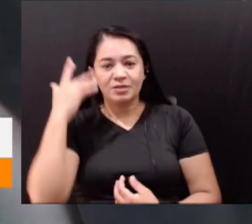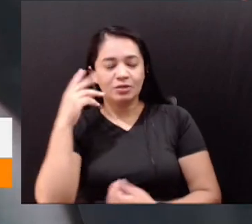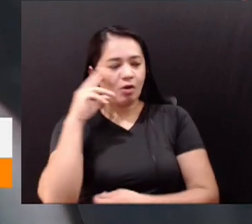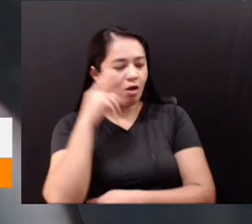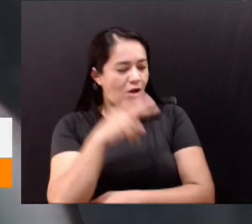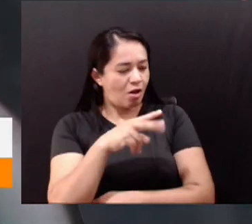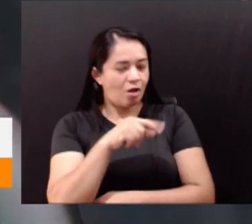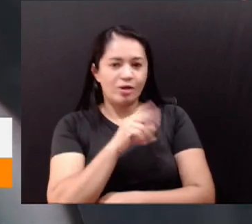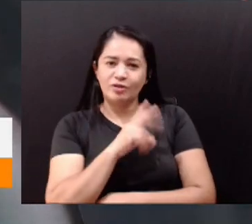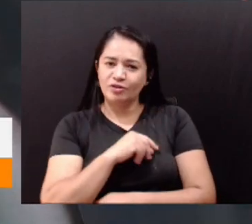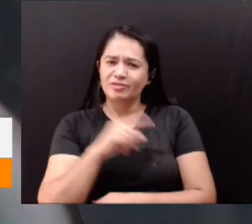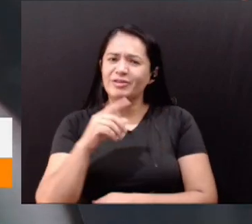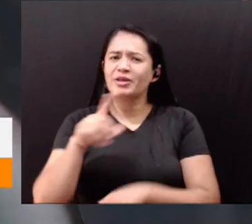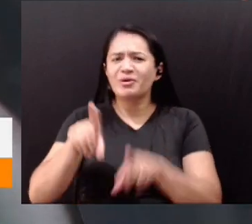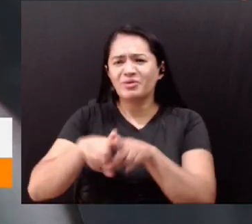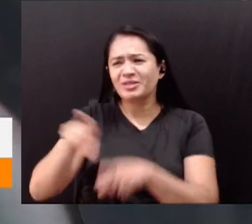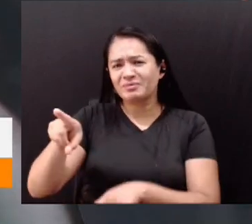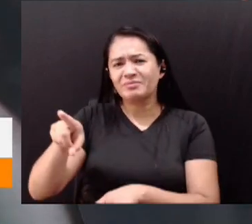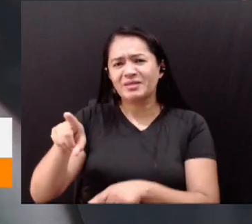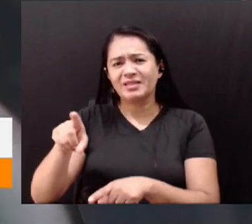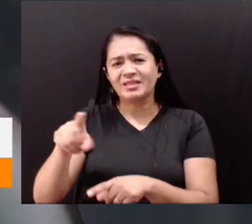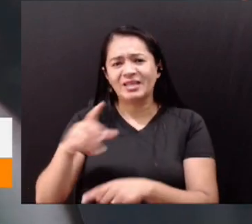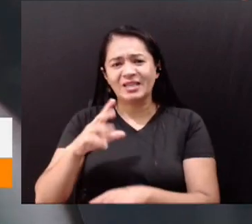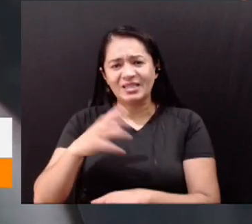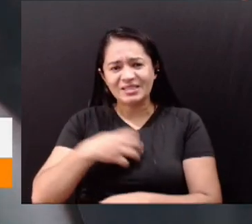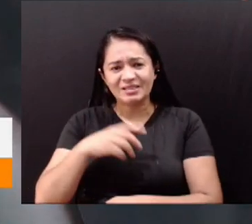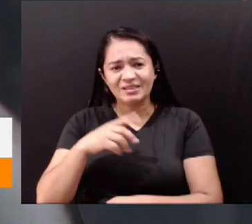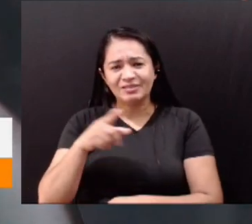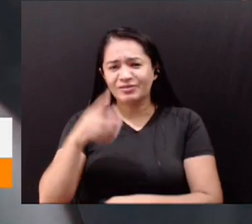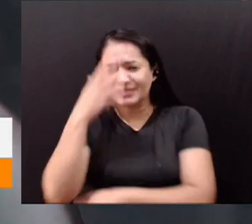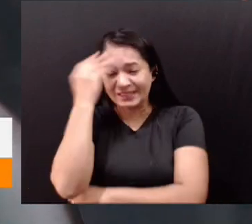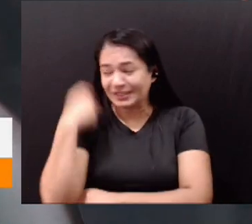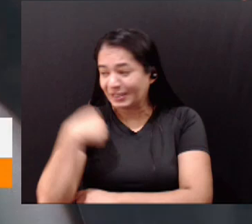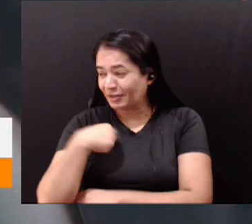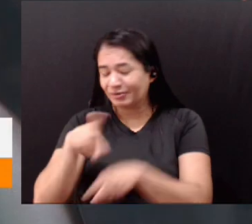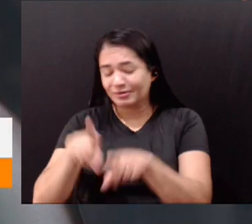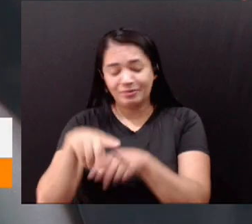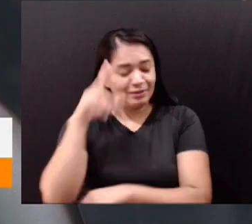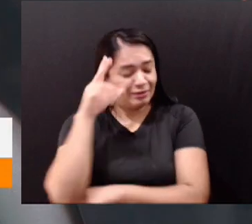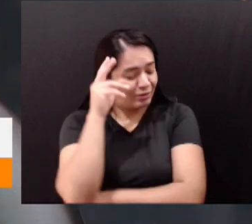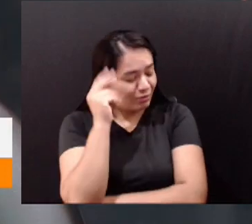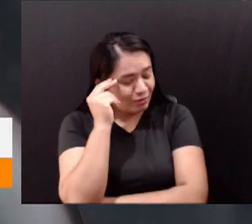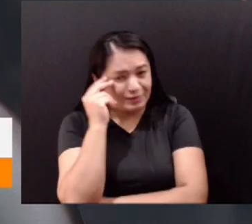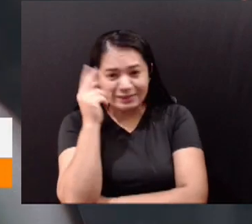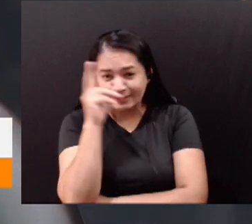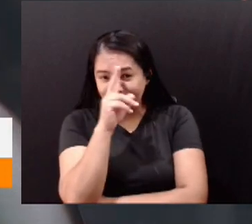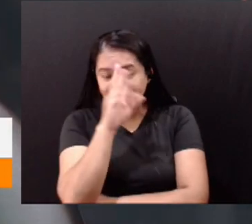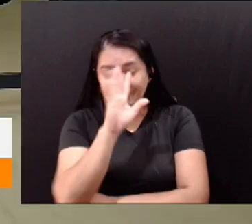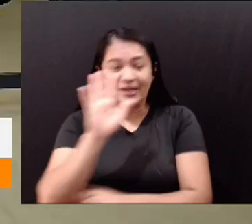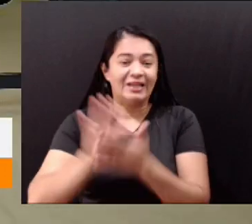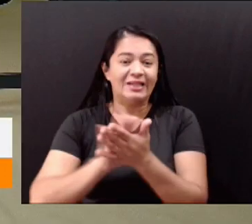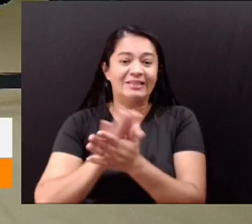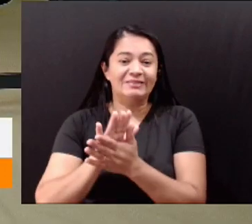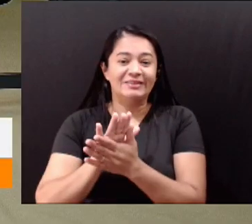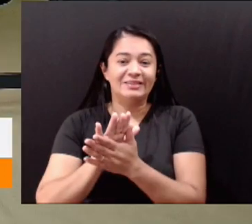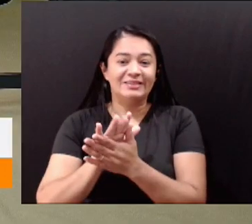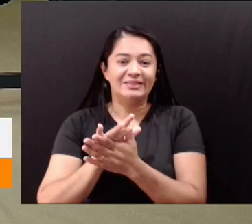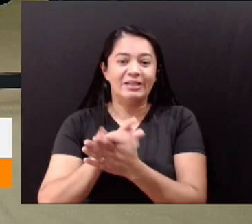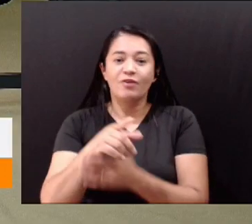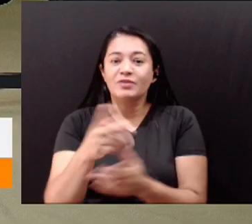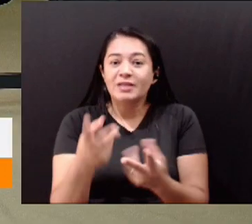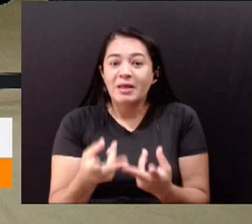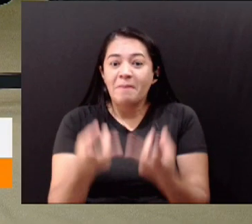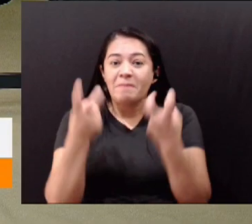estou passando por isso. Você esqueceu? Nossa, também, menina, não lembrava daquilo. Sim, se né? identifica, né? É